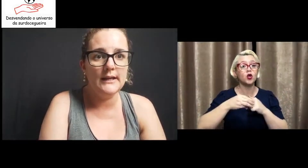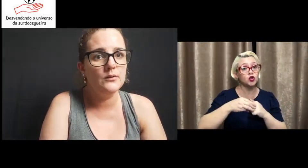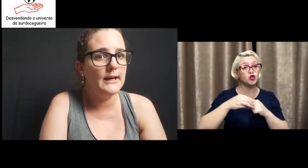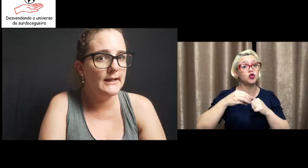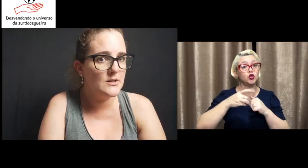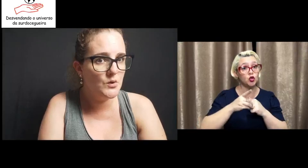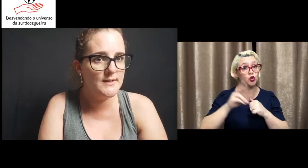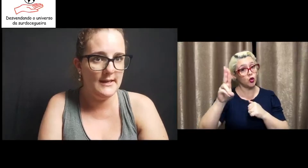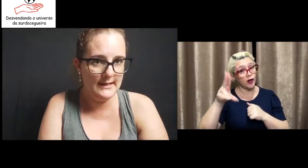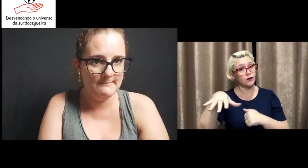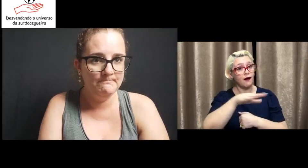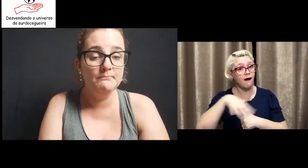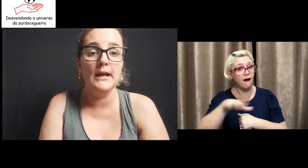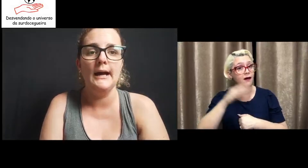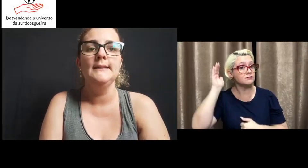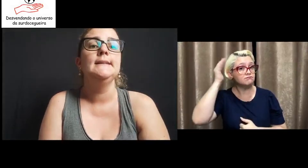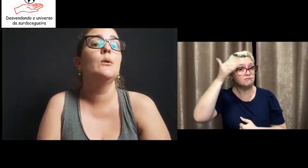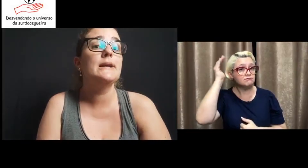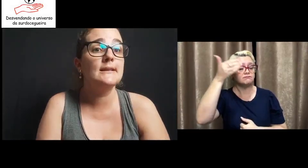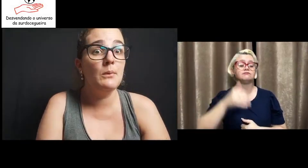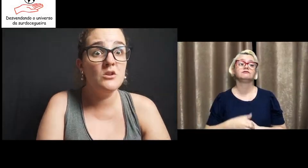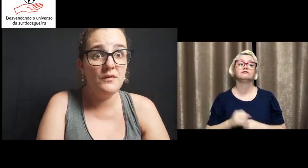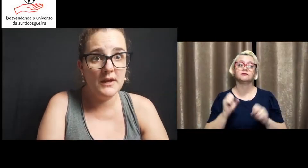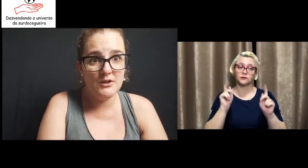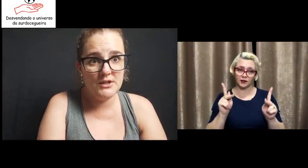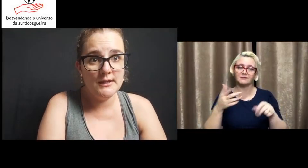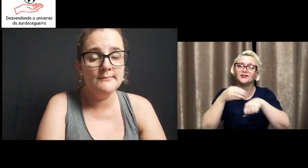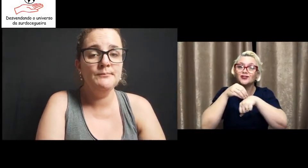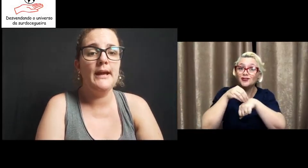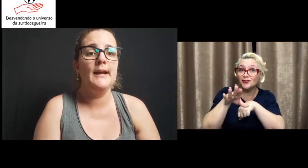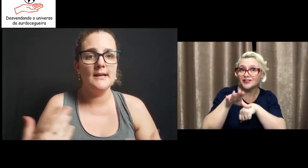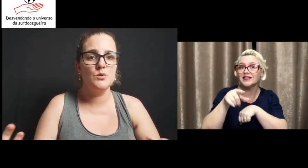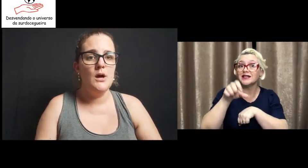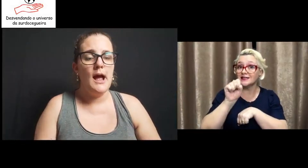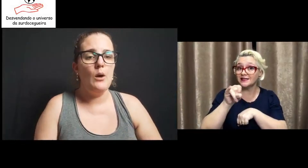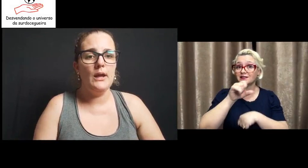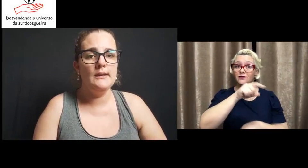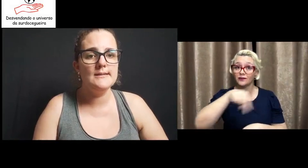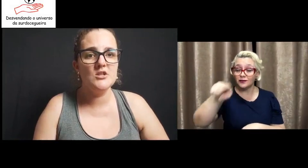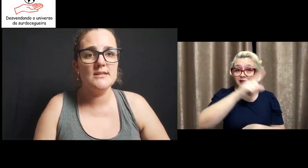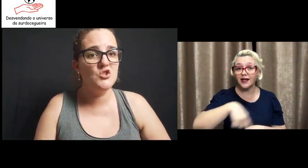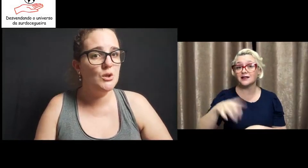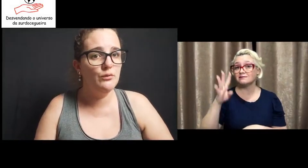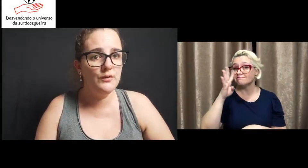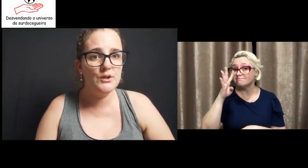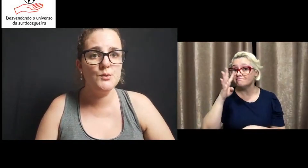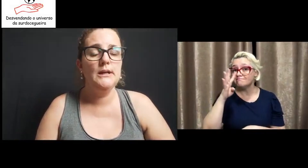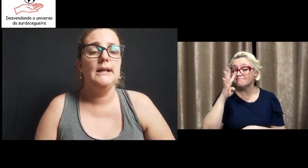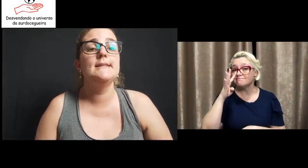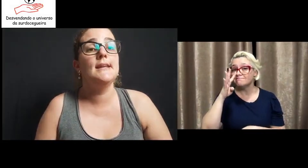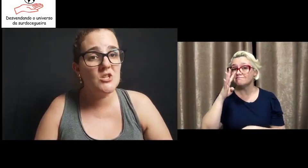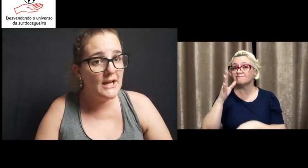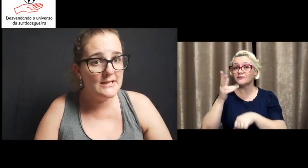doutorado dentro da área da surdo-cegueira, tá? Então, essa também já fica a dica, né? Caso alguém que esteja assistindo o